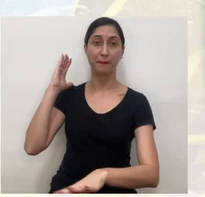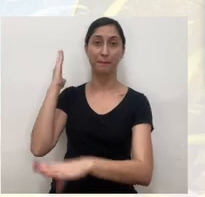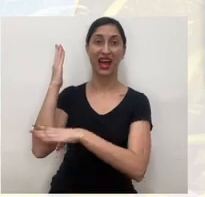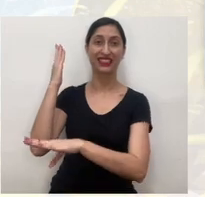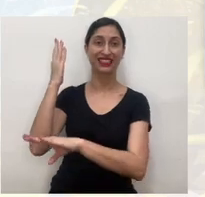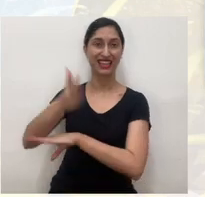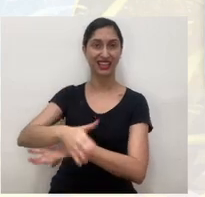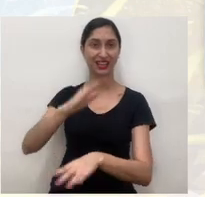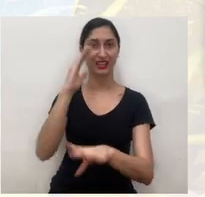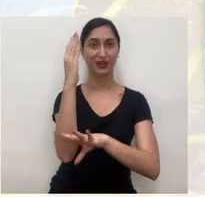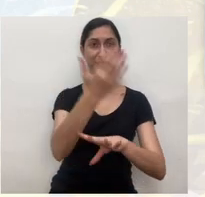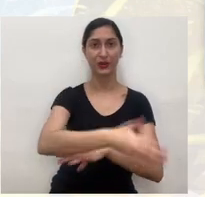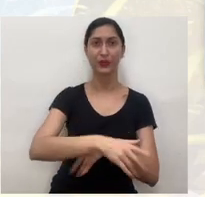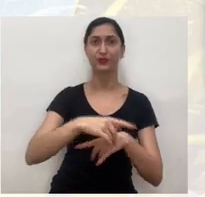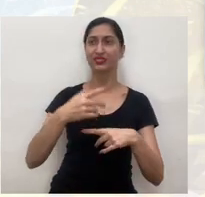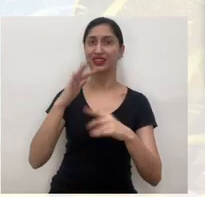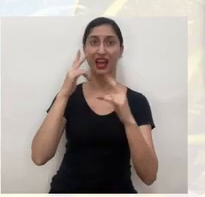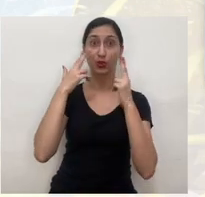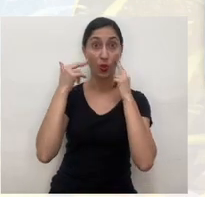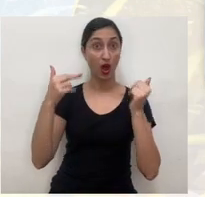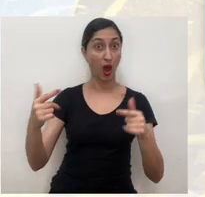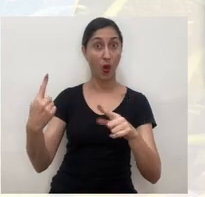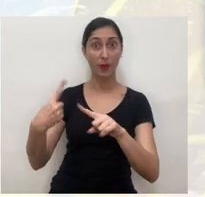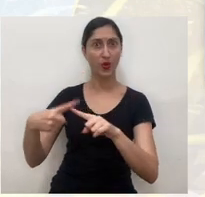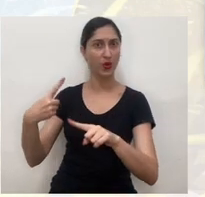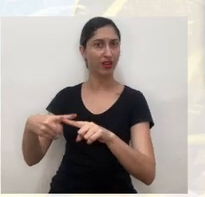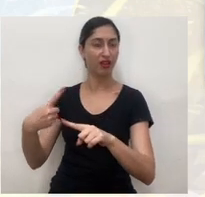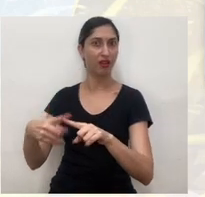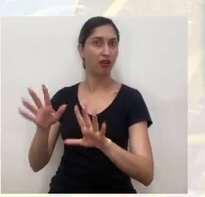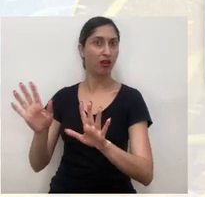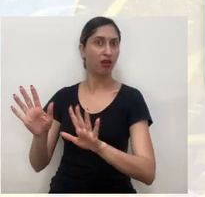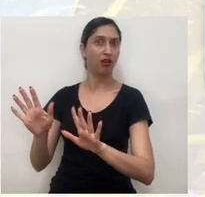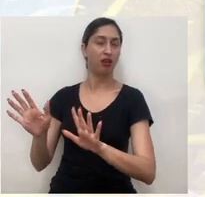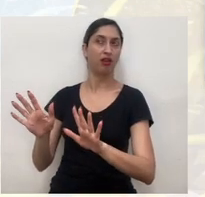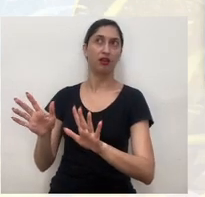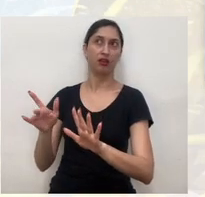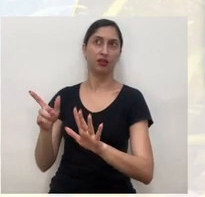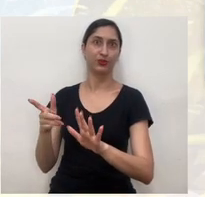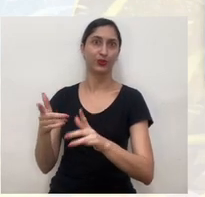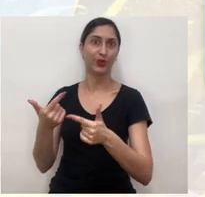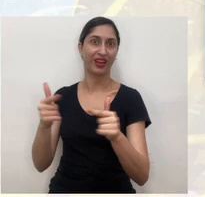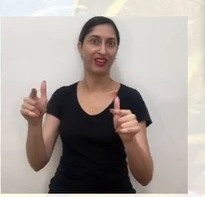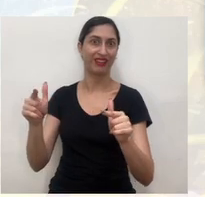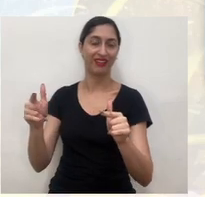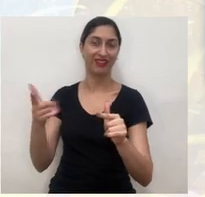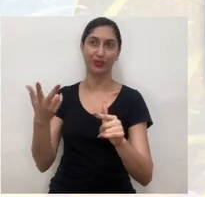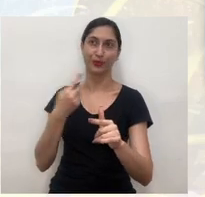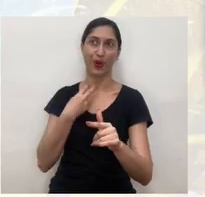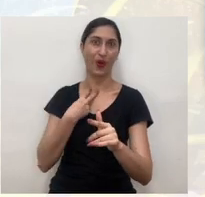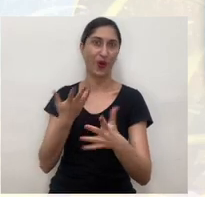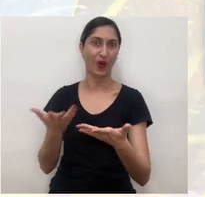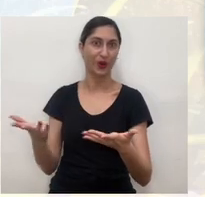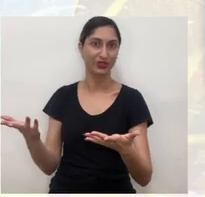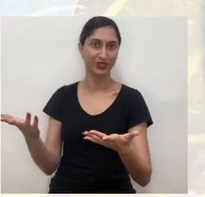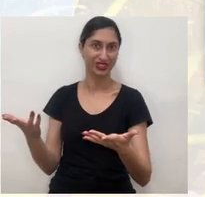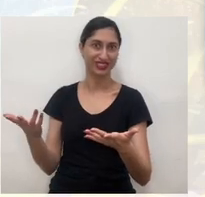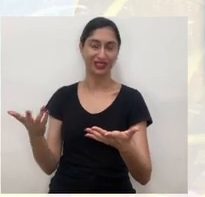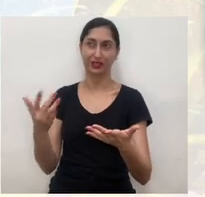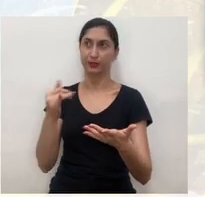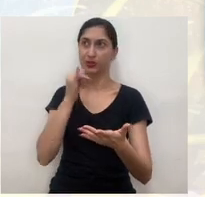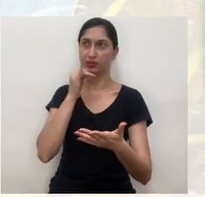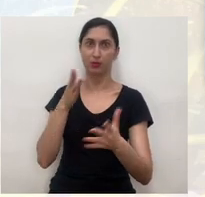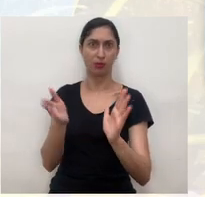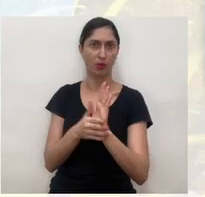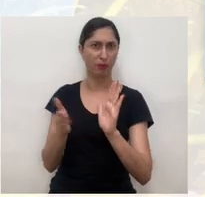vamos derrubar essa mata, é uma responsabilidade, era uma coisa ilegal, sabe? A gente não vai fazer um projeto propondo uma